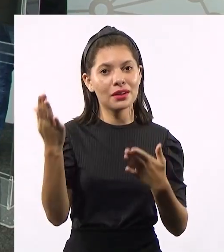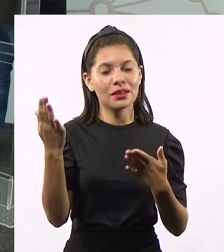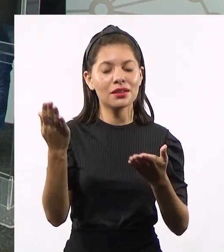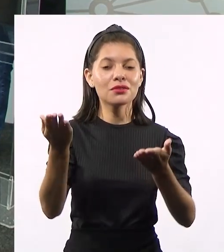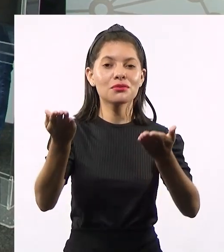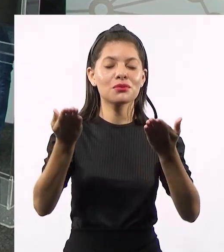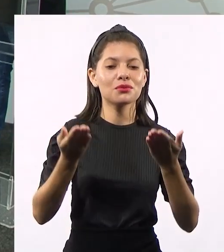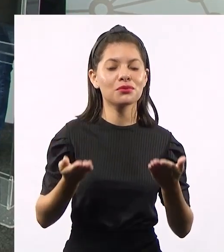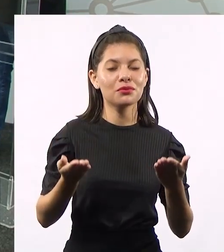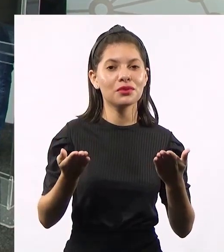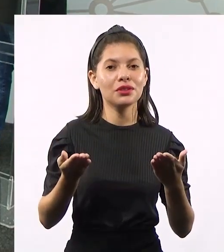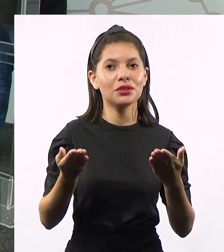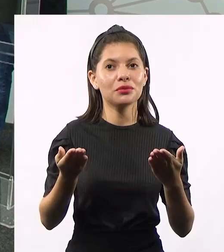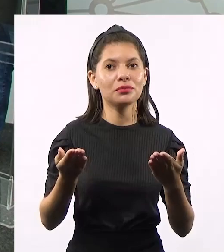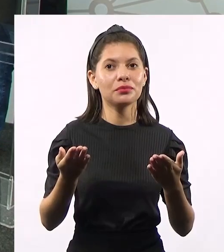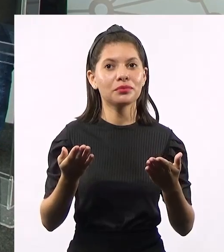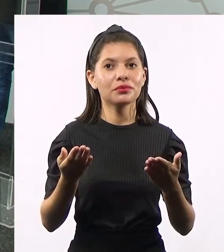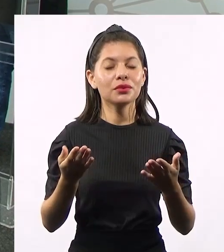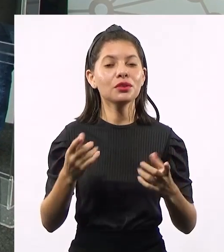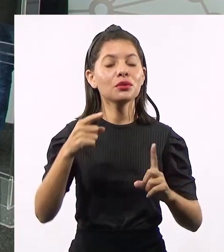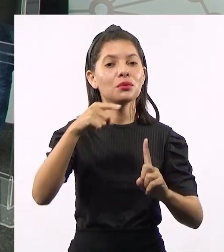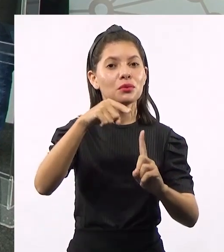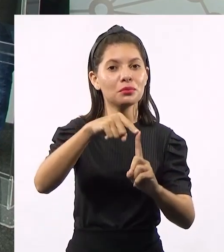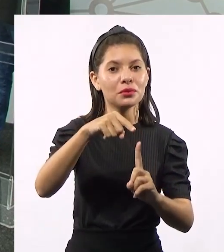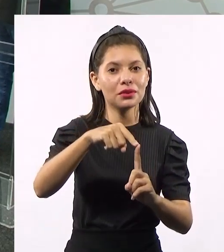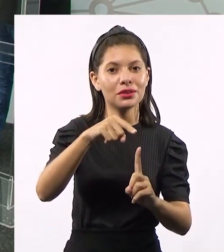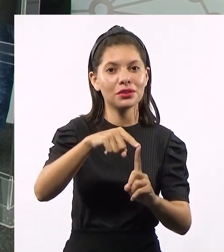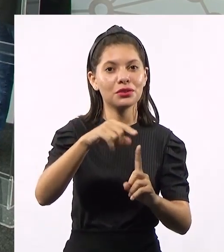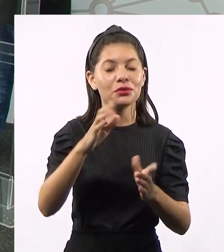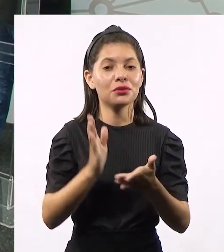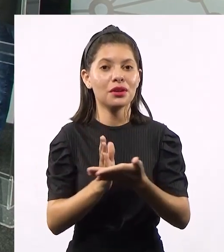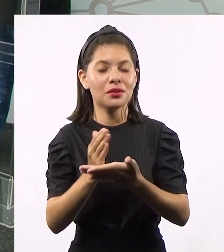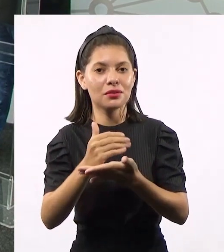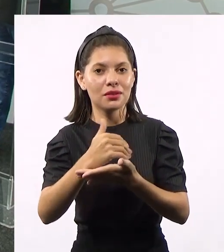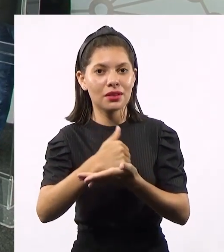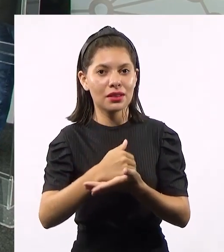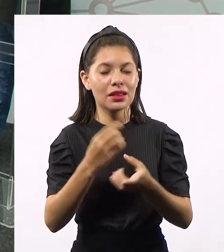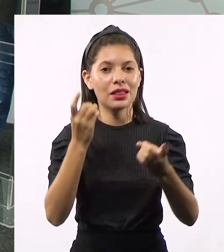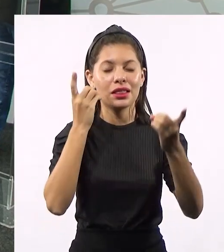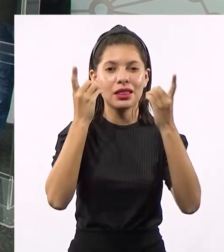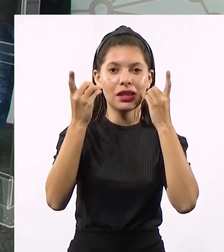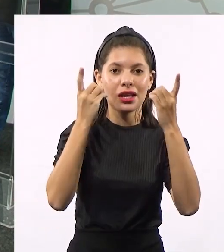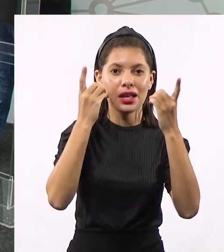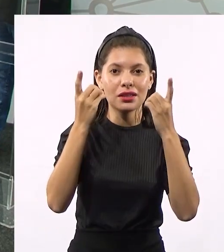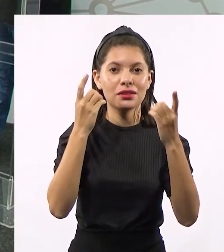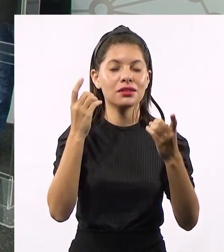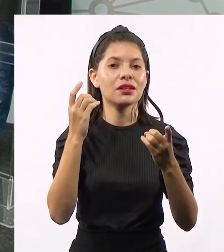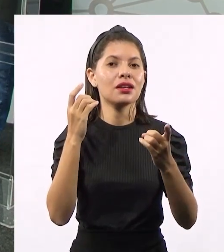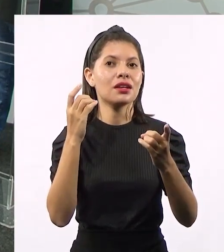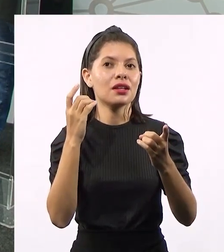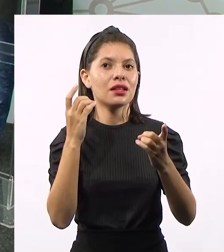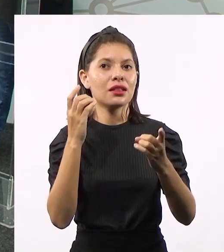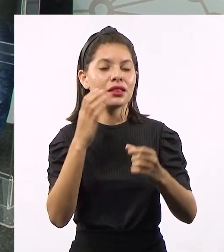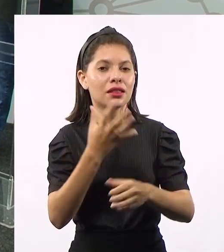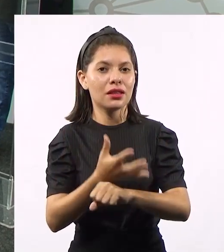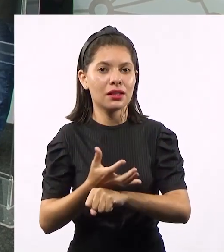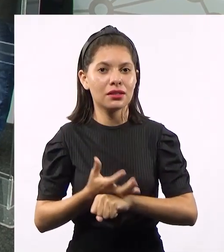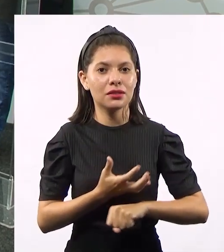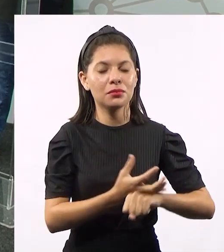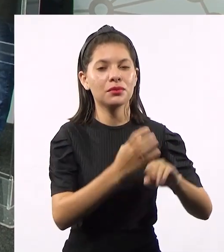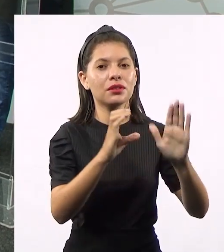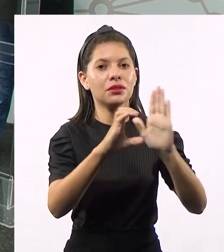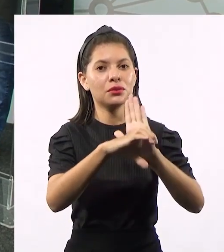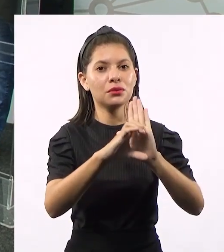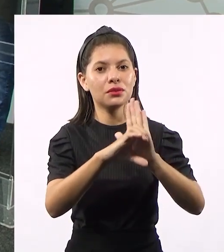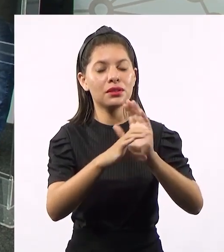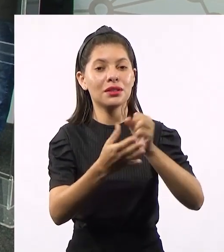agradeço o convite e aí reforçando, como o objetivo dessa ferramenta é coletar dados, lá na disciplina de conceitos básicos de matemática e estatística,